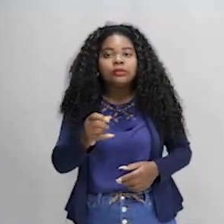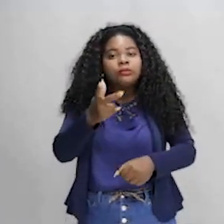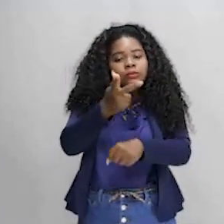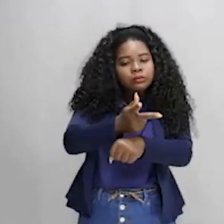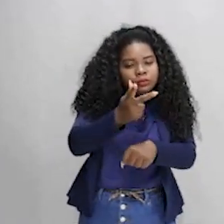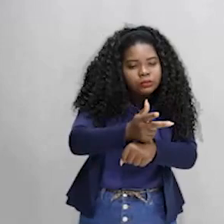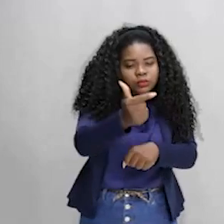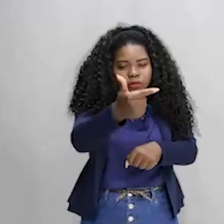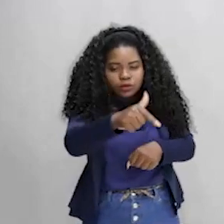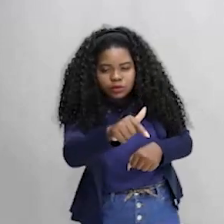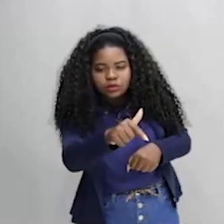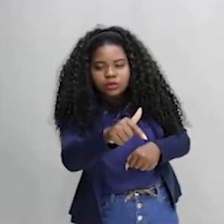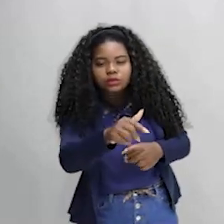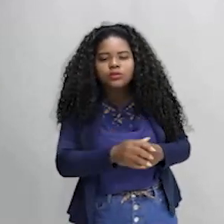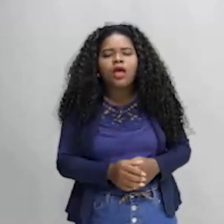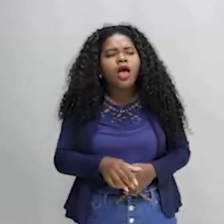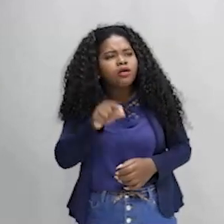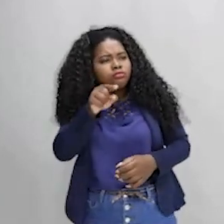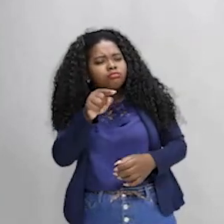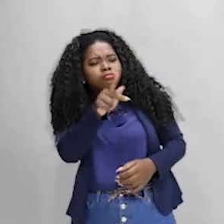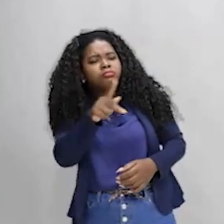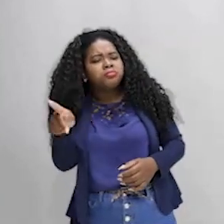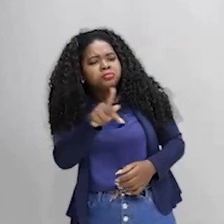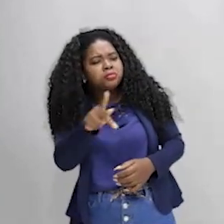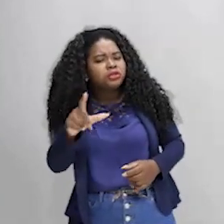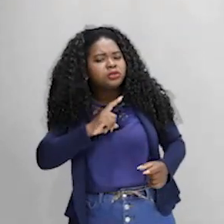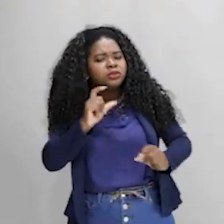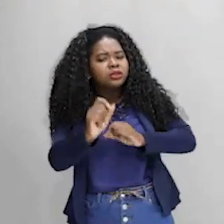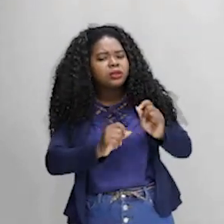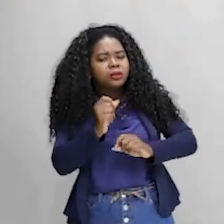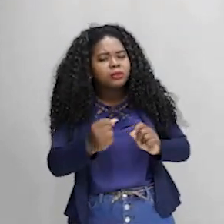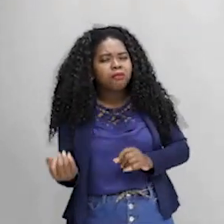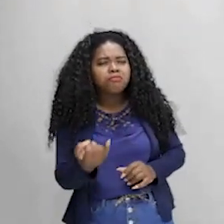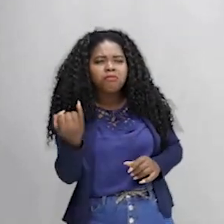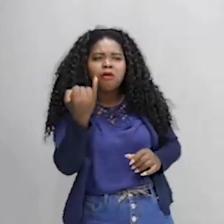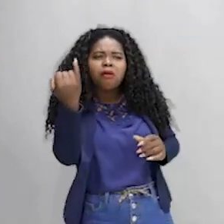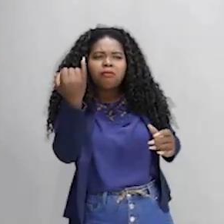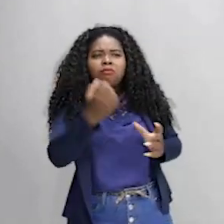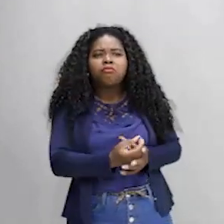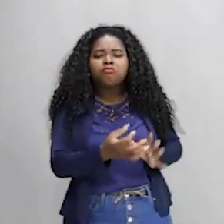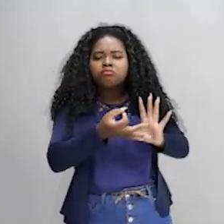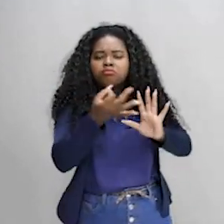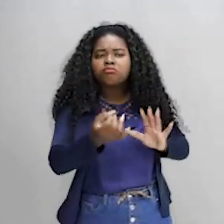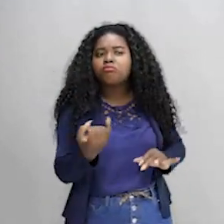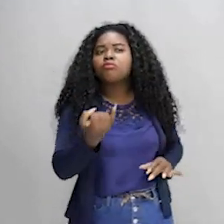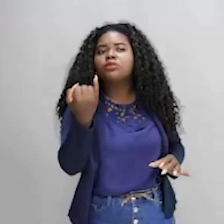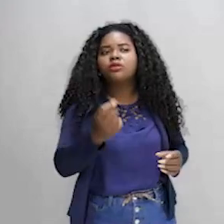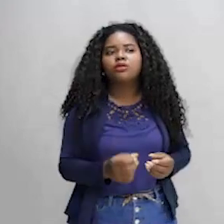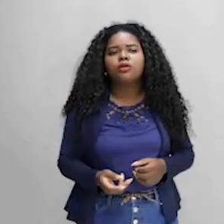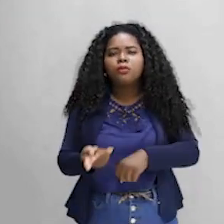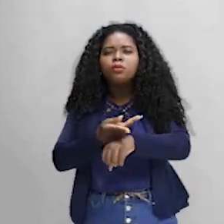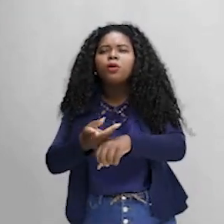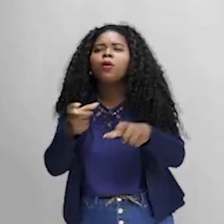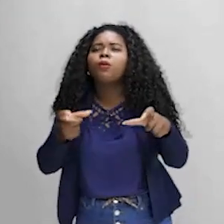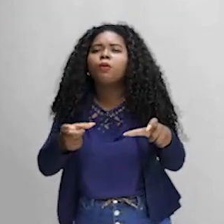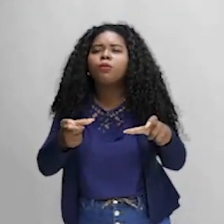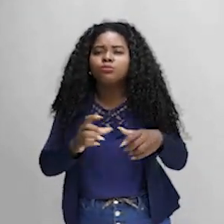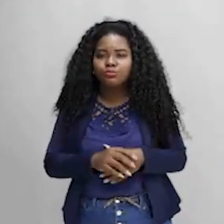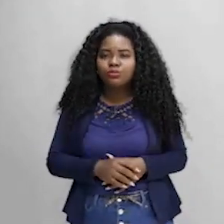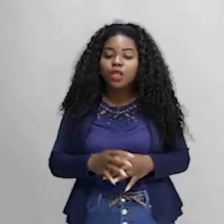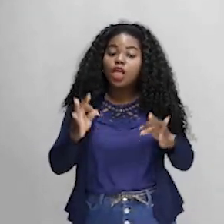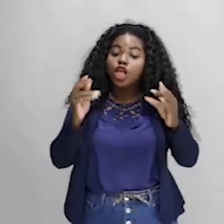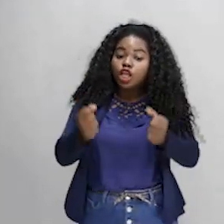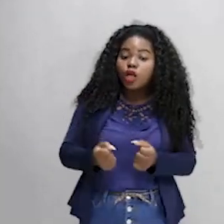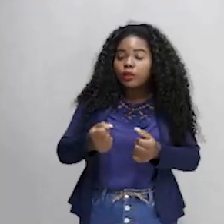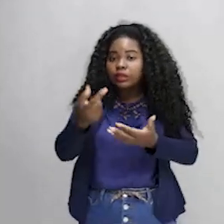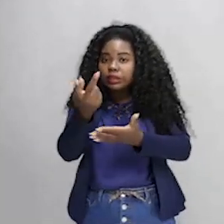pontos. Olha, o professor citou alguns termos referentes de aulas que ele já ministrou. Onde é que eu procuro? Galera, todas